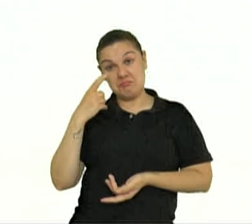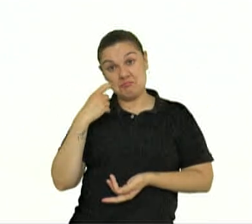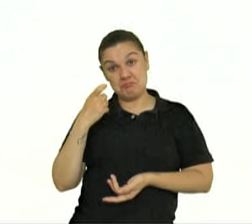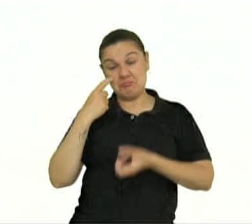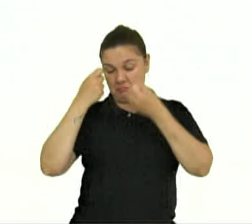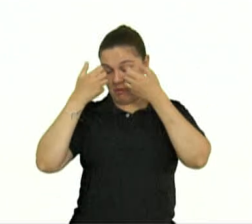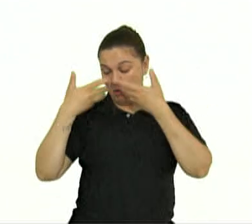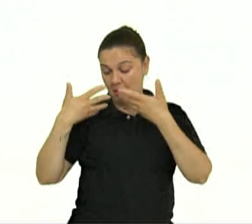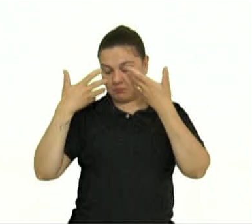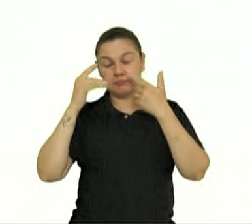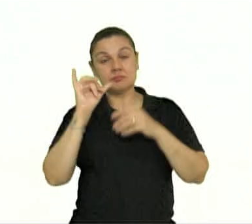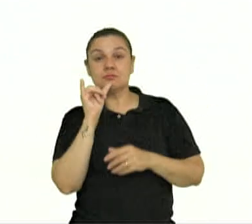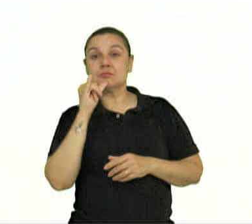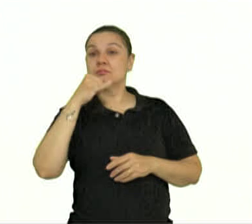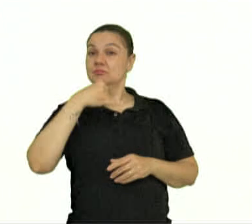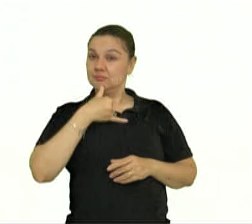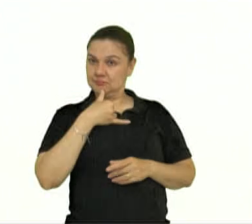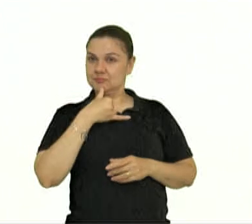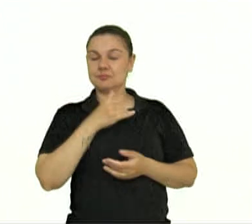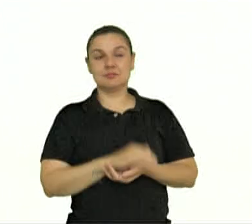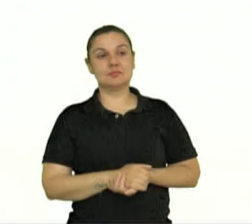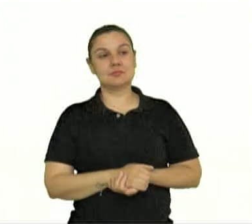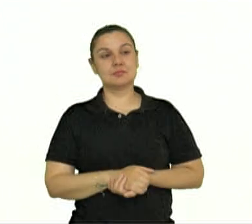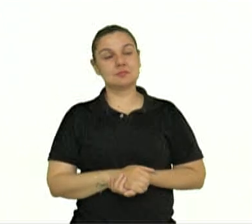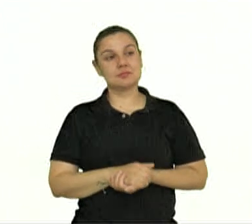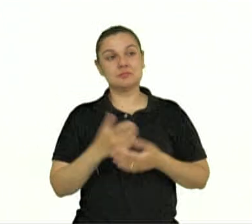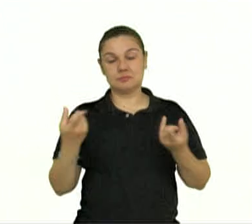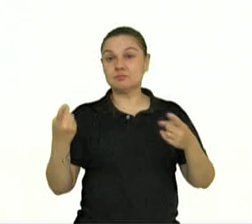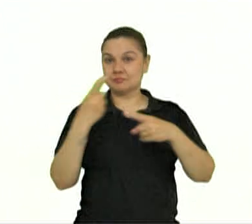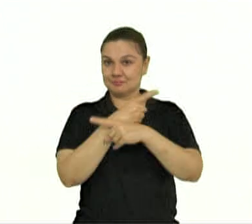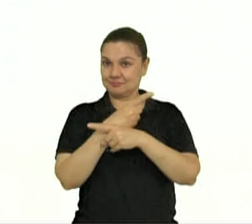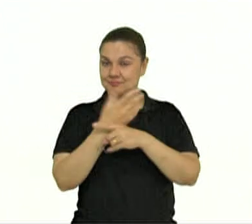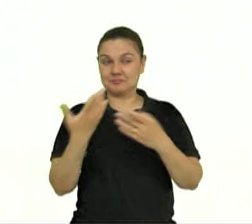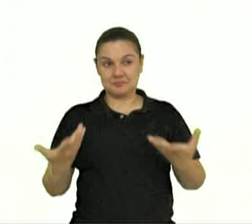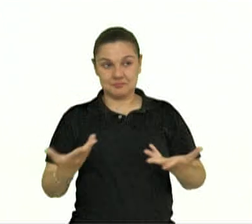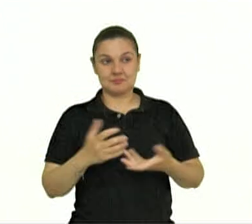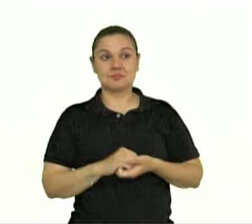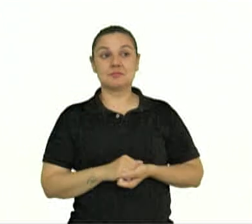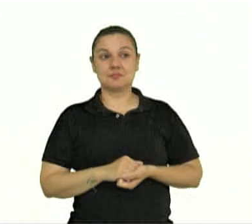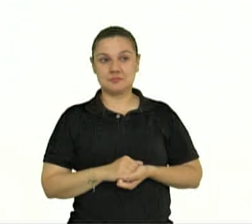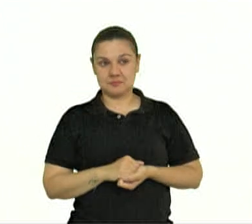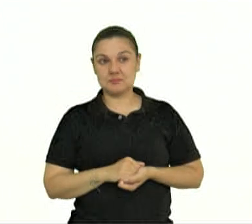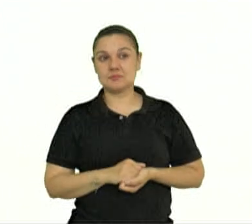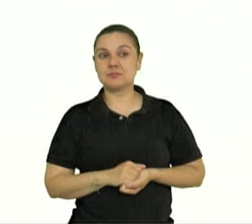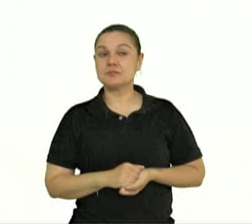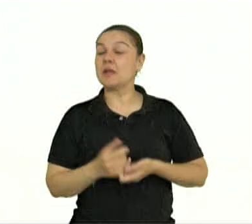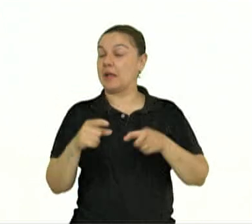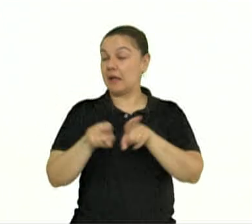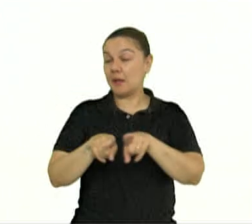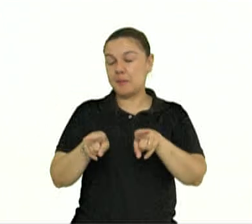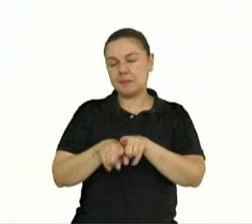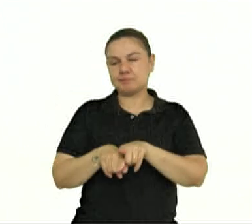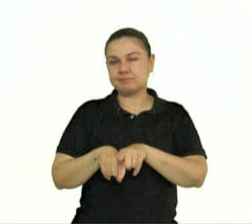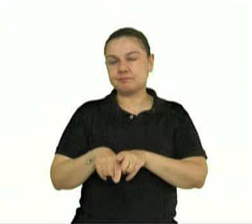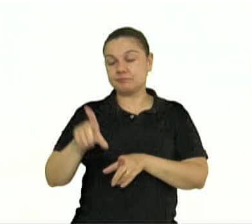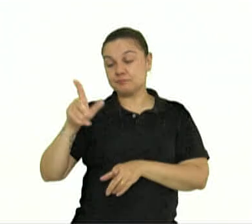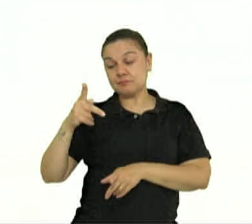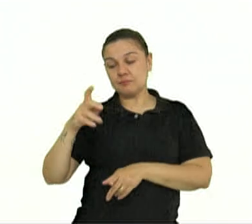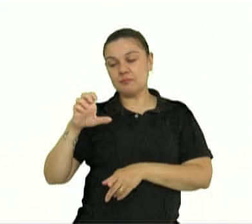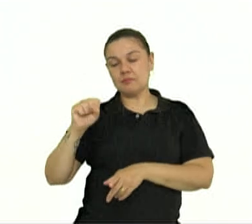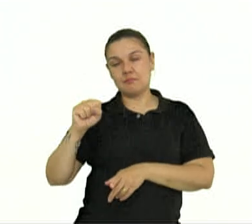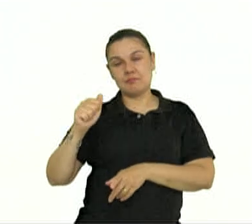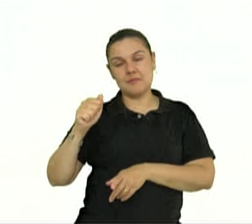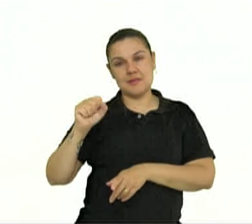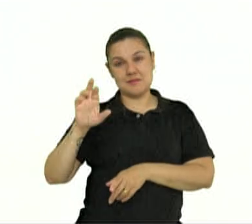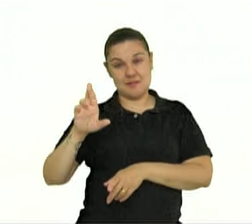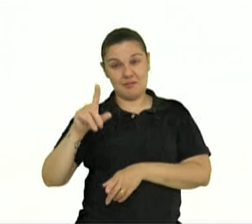o choro, eu vou entender como tristeza. Então eu tenho ali o contrário. Aí embaixo eu tenho o pesar e